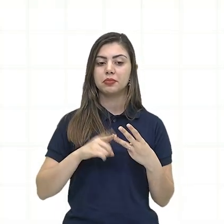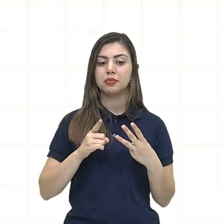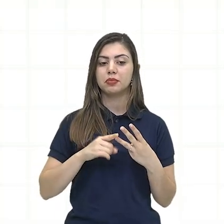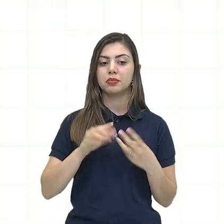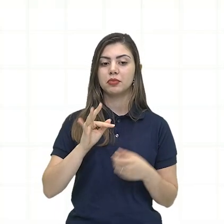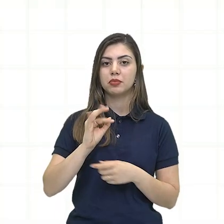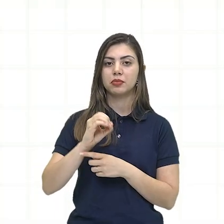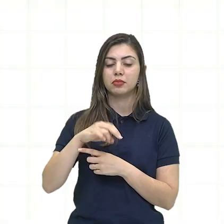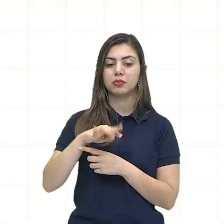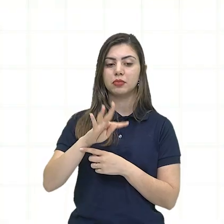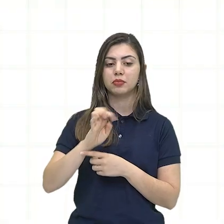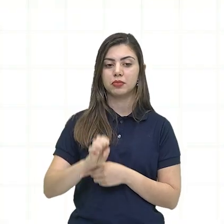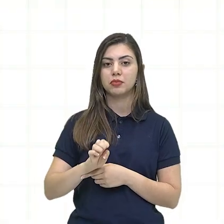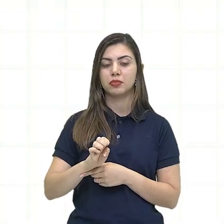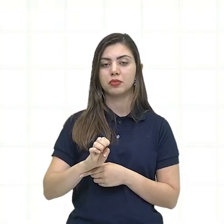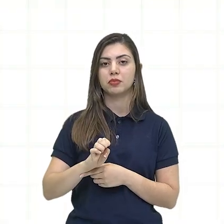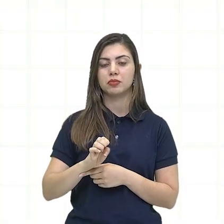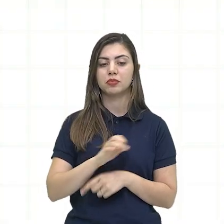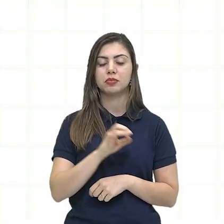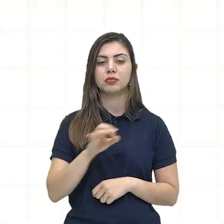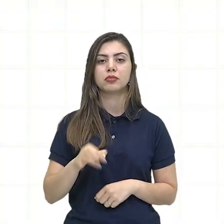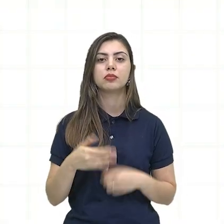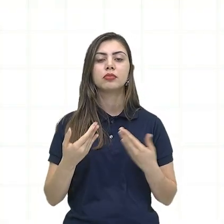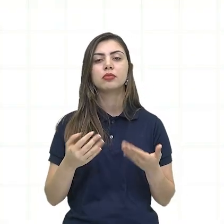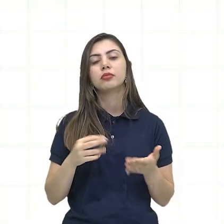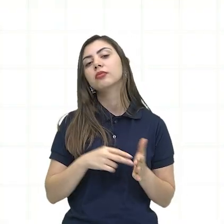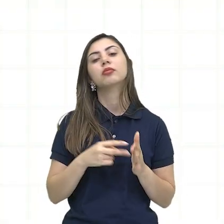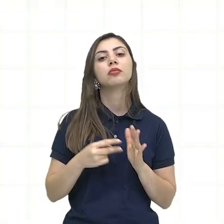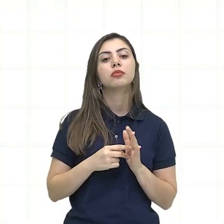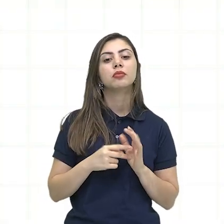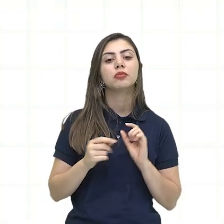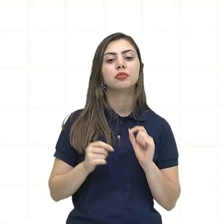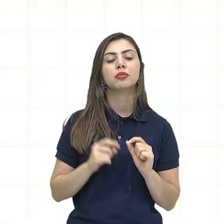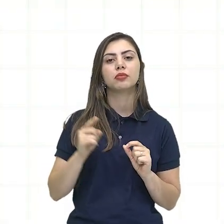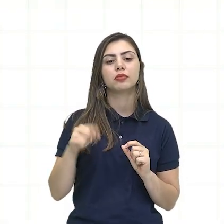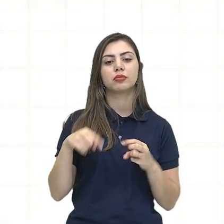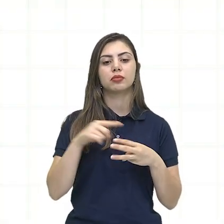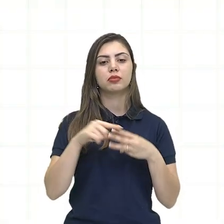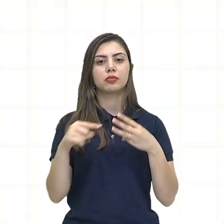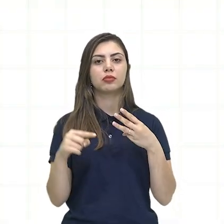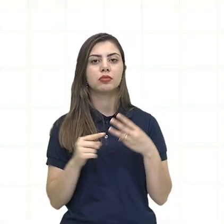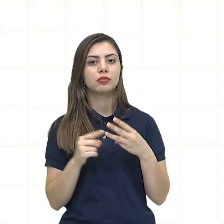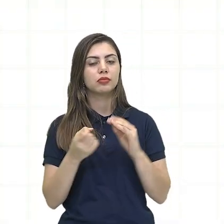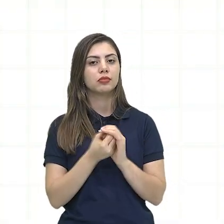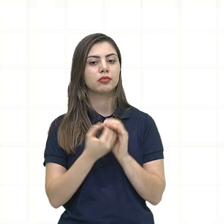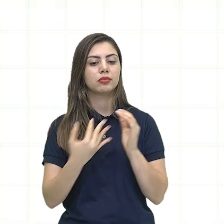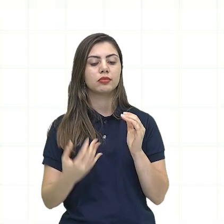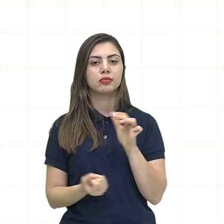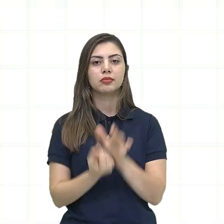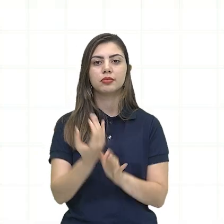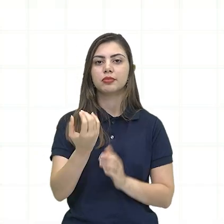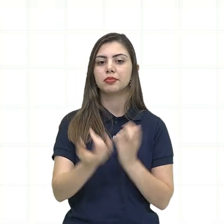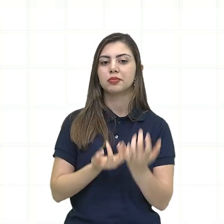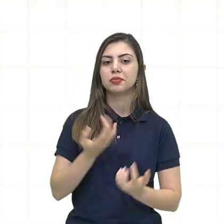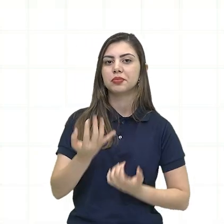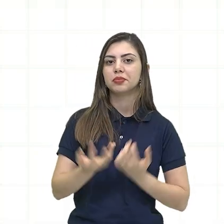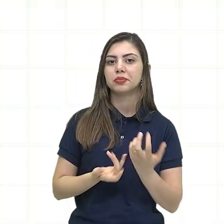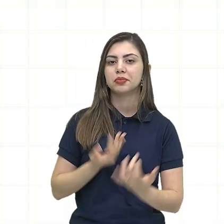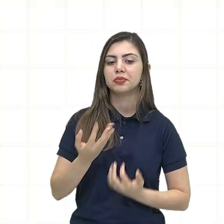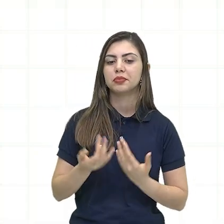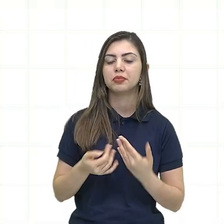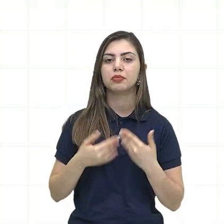de ignição. Então, significa o quê? Isso é um triângulo do fogo. Combustível vai